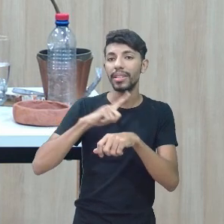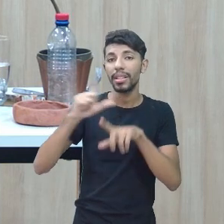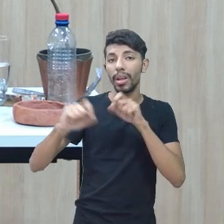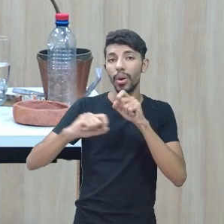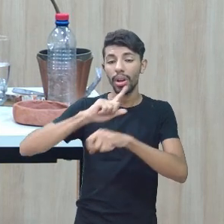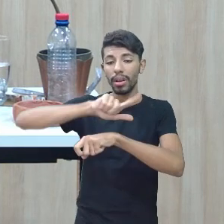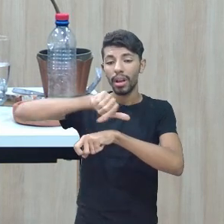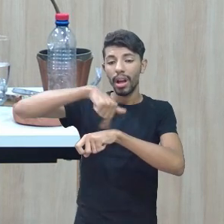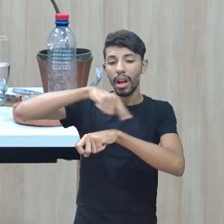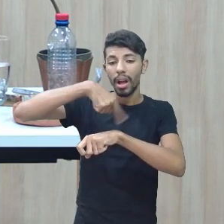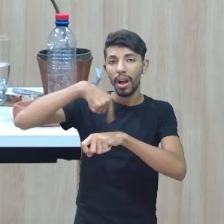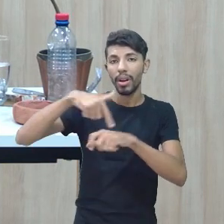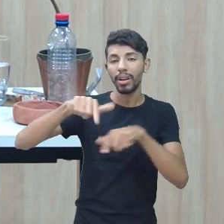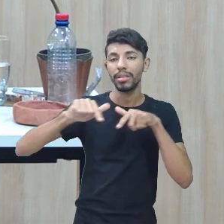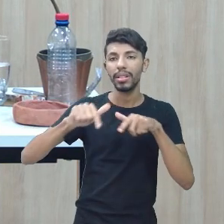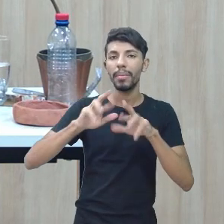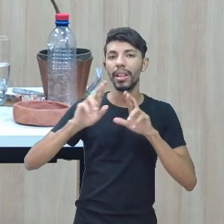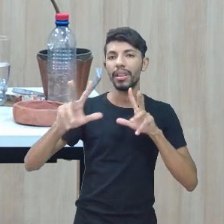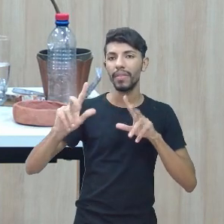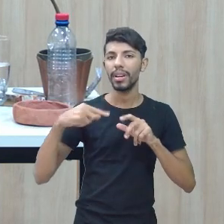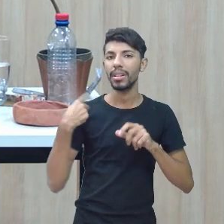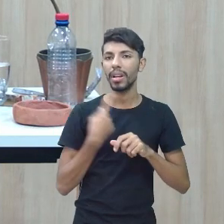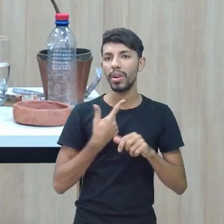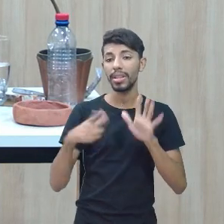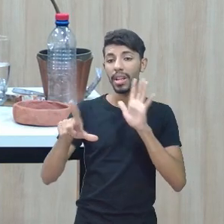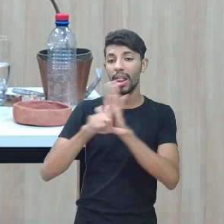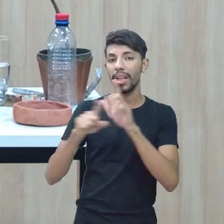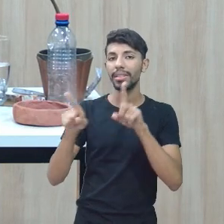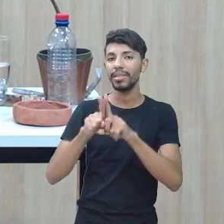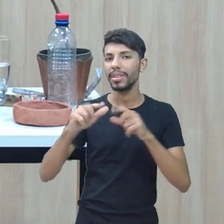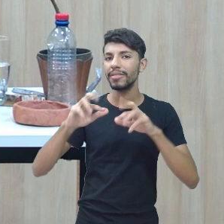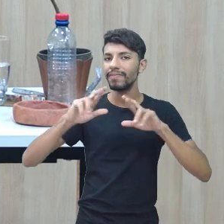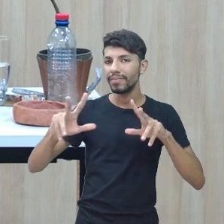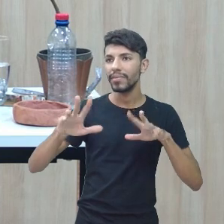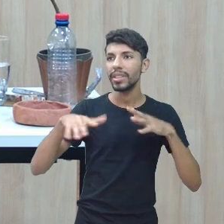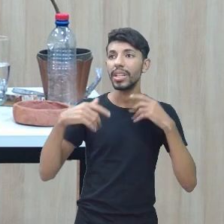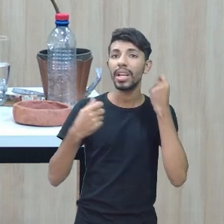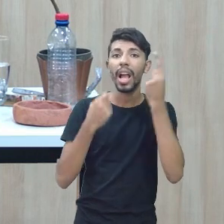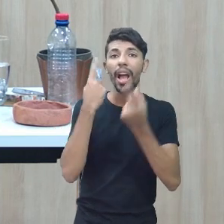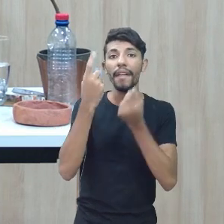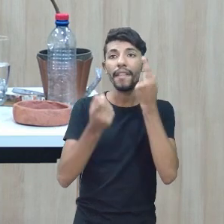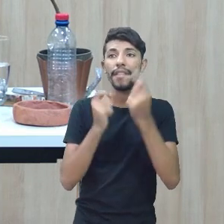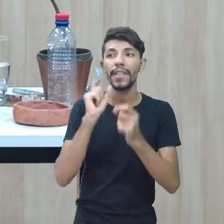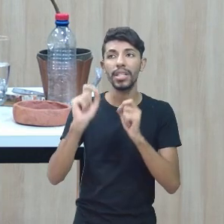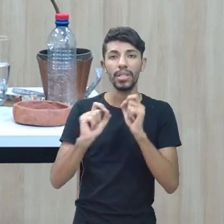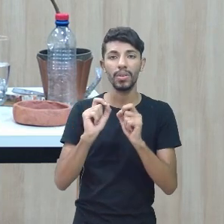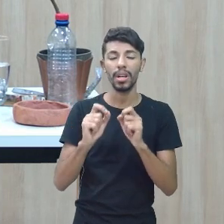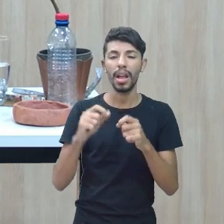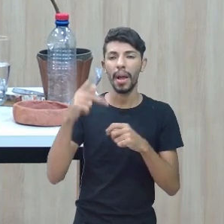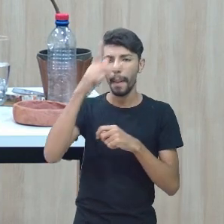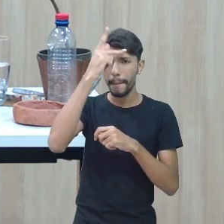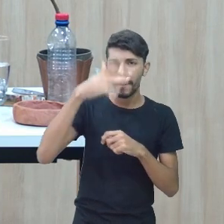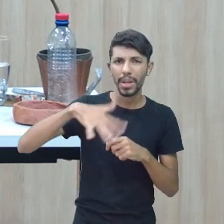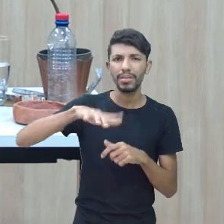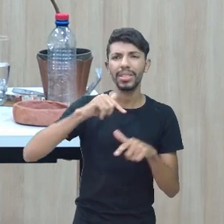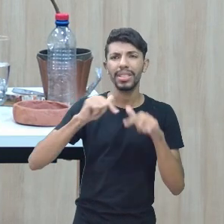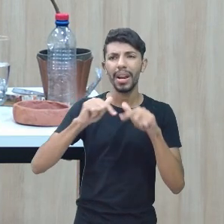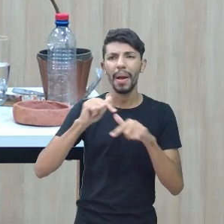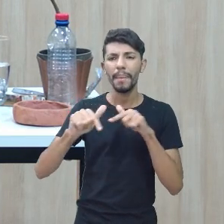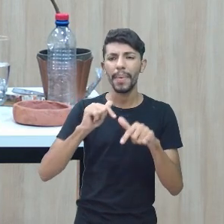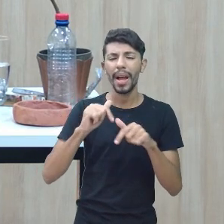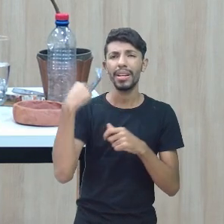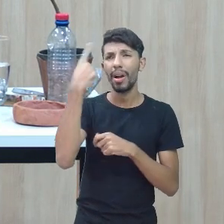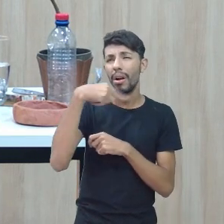nossa, que as leis lá são bem diferentes. E muitas vezes essas pessoas trabalham horas e horas sem um momento